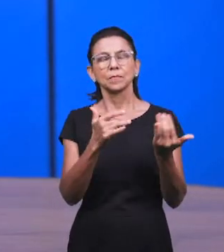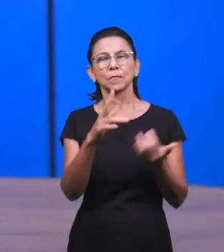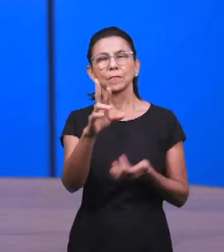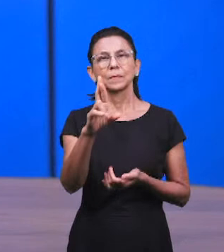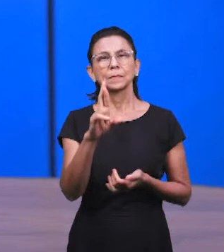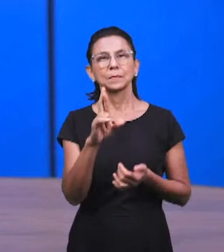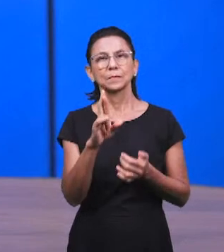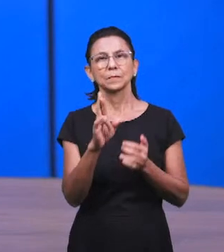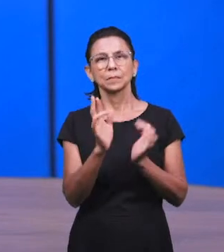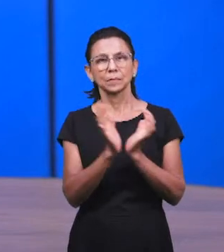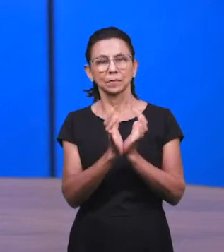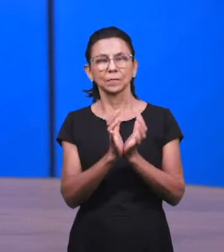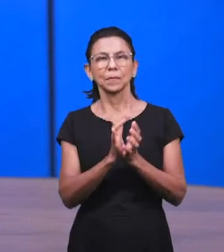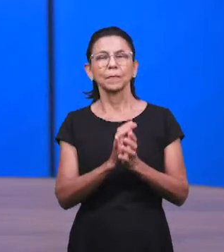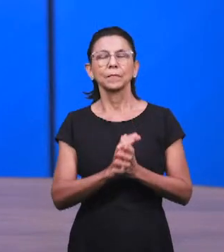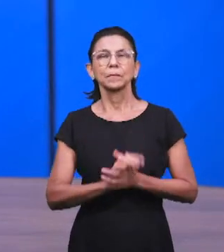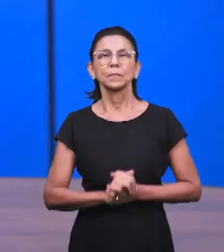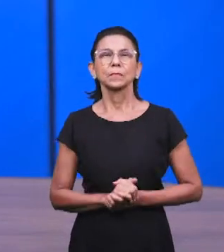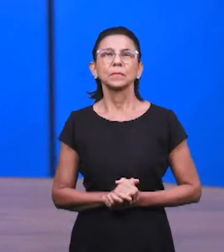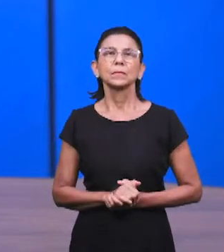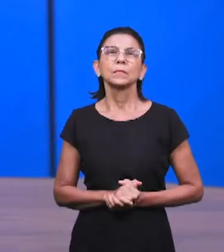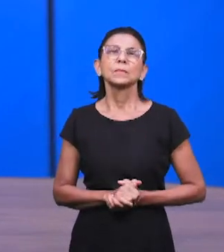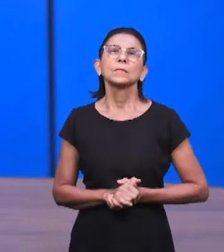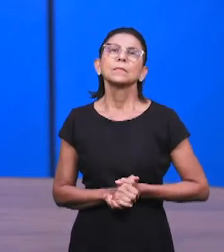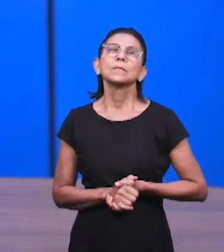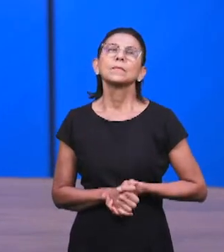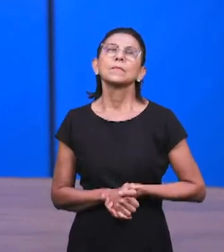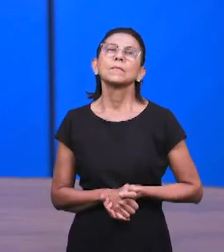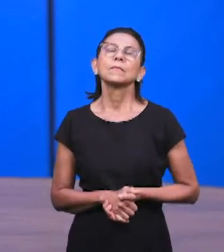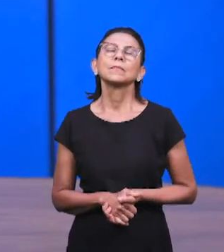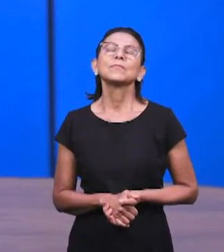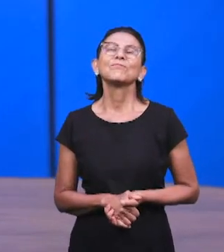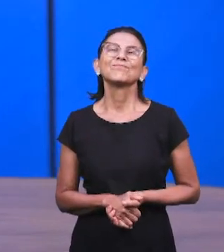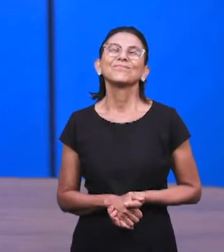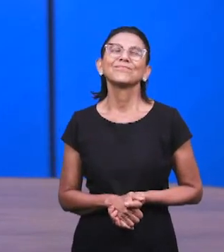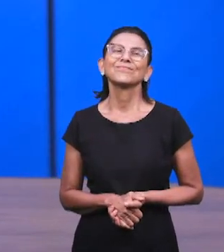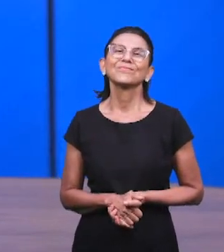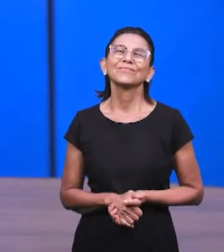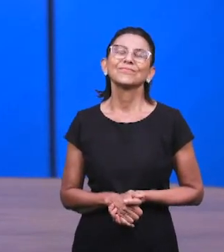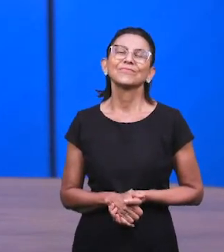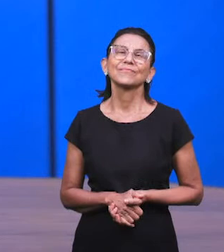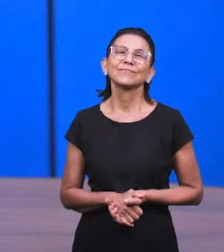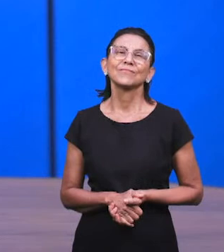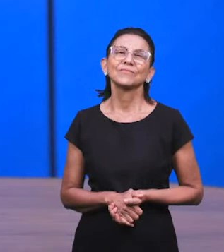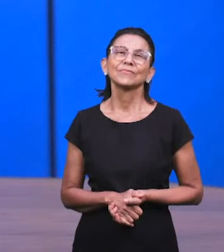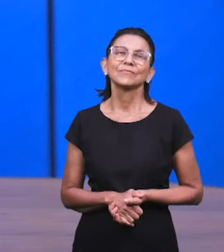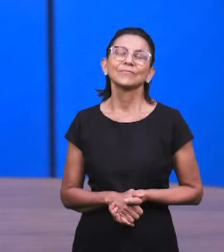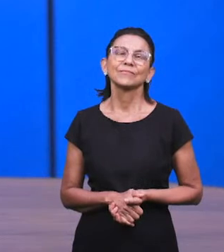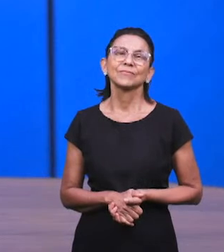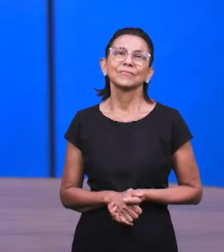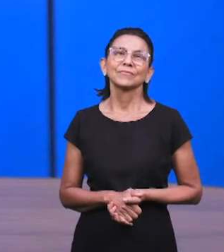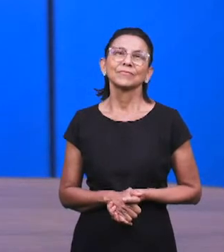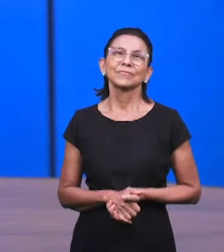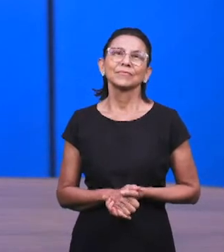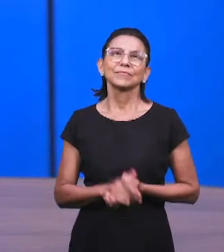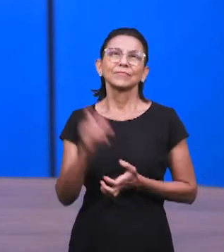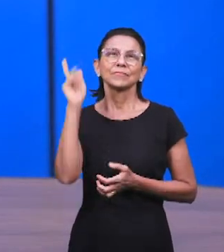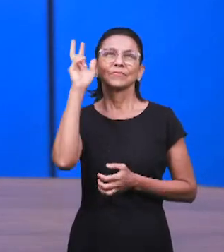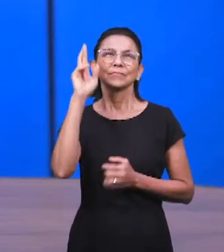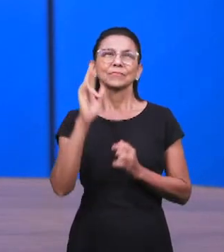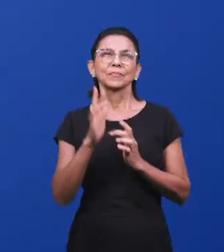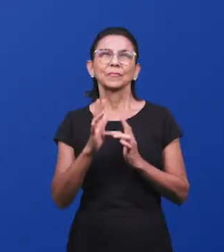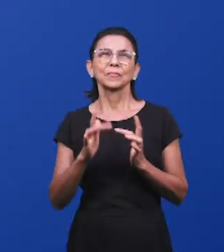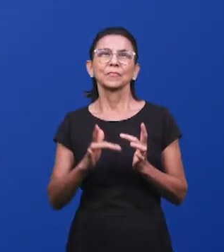pertence ao grupo de jovens da nossa igreja em Crucilândia, no estado de Minas Gerais. Guilherme, agora é a sua vez, a paz do Senhor,